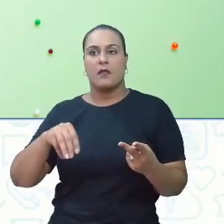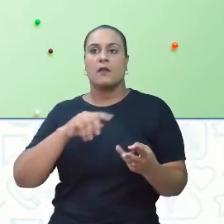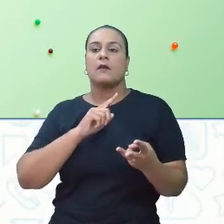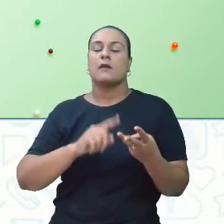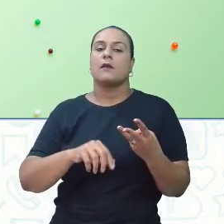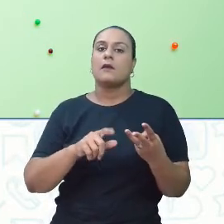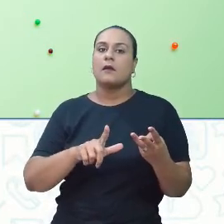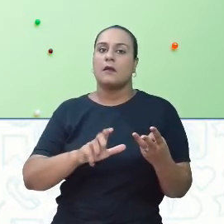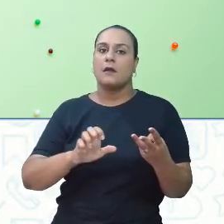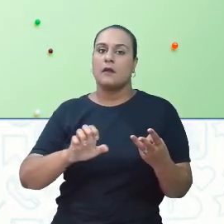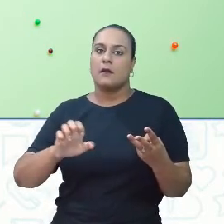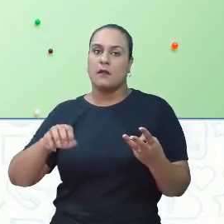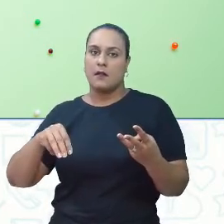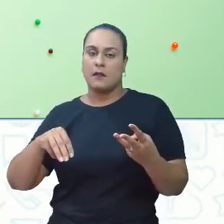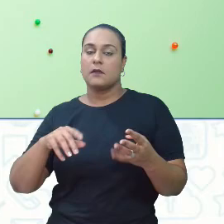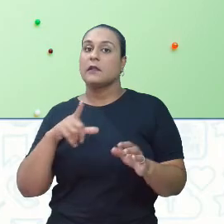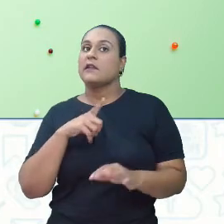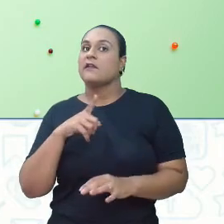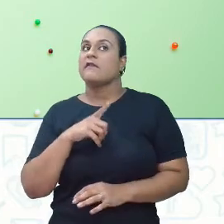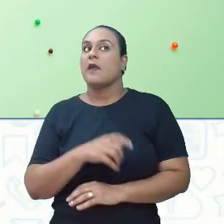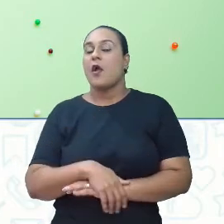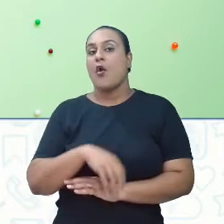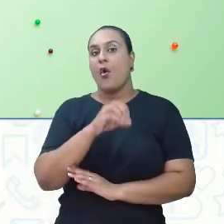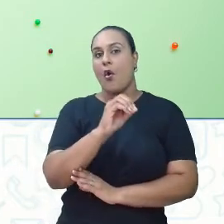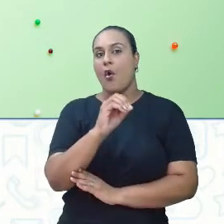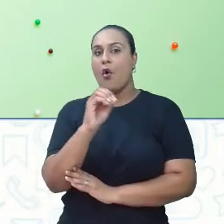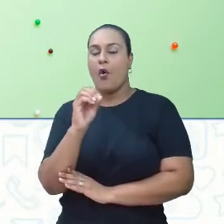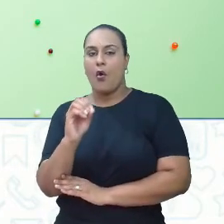Então, quando eu tiver aí o encontro entre